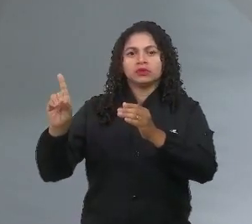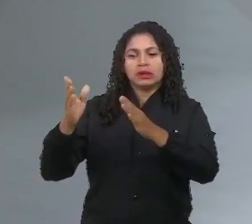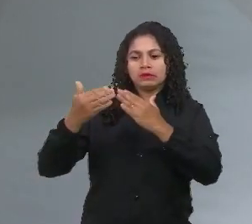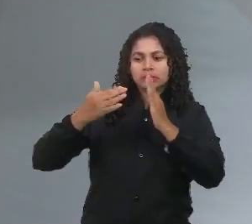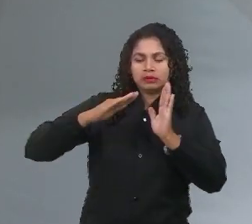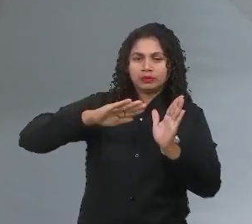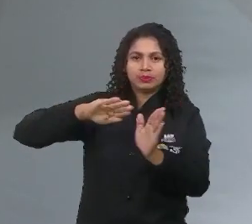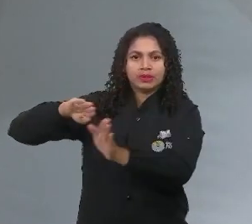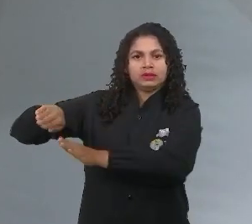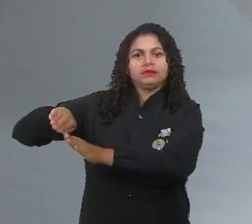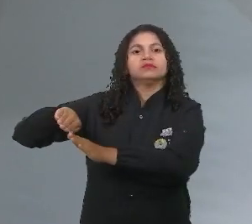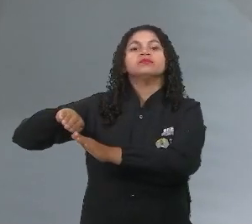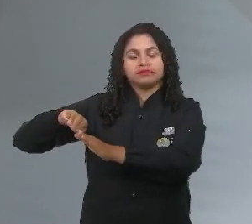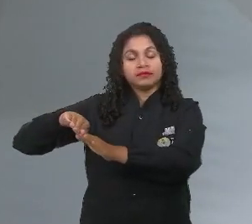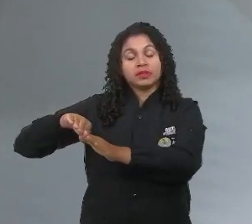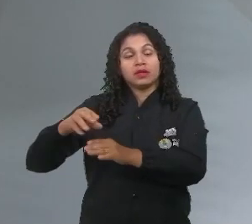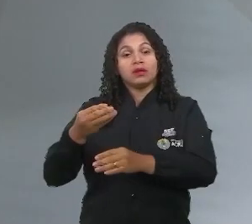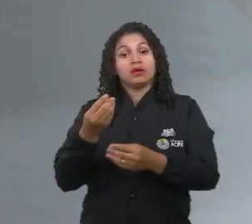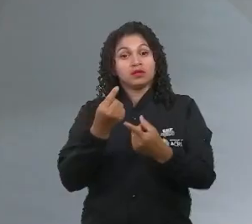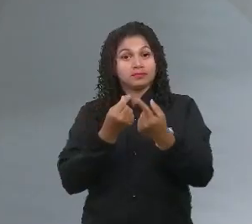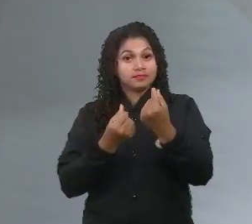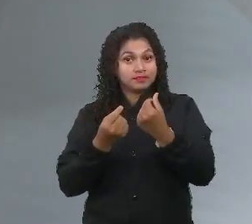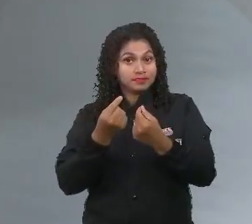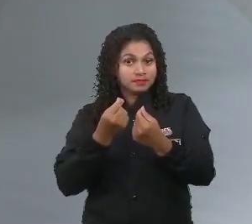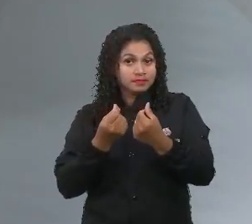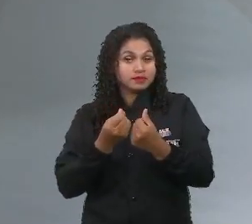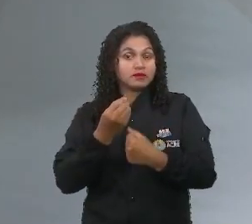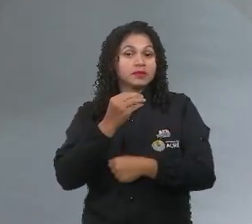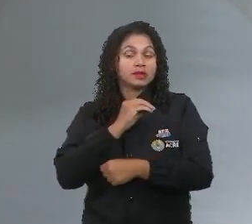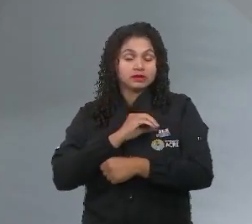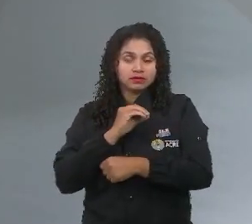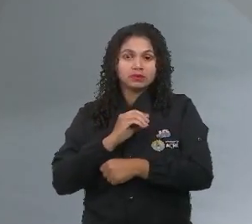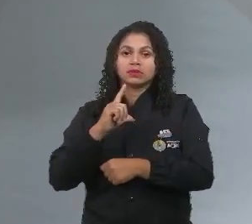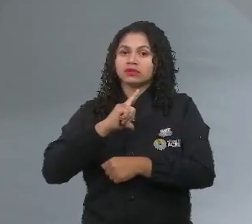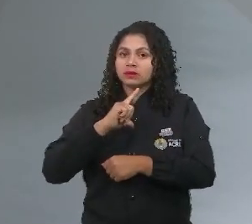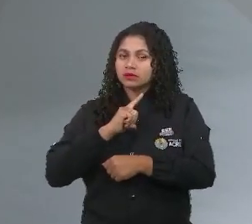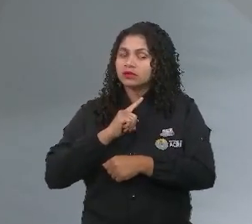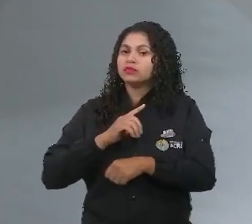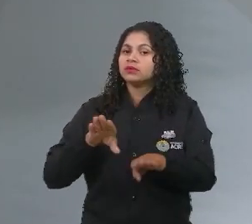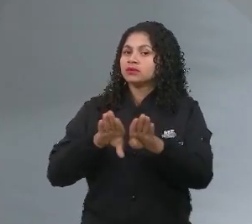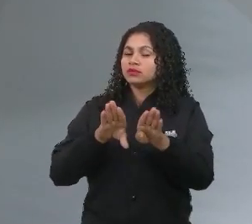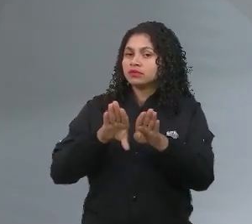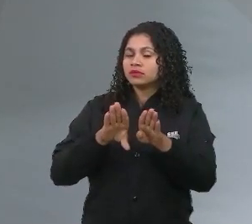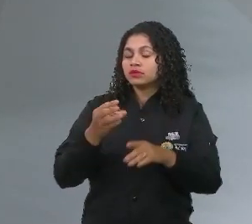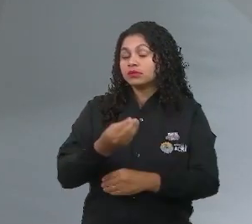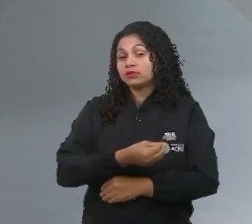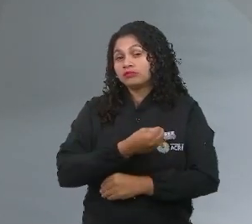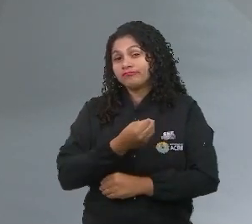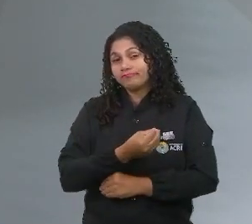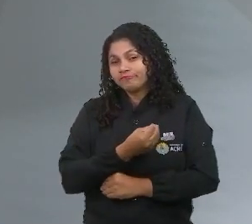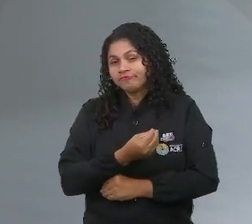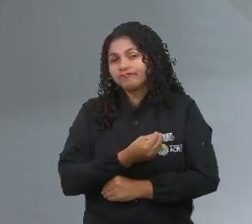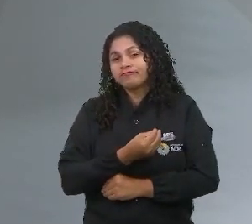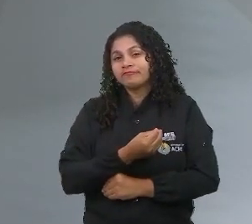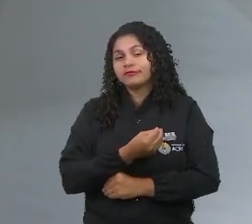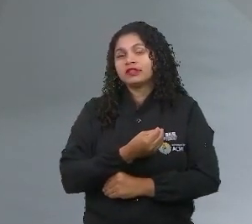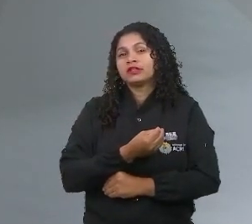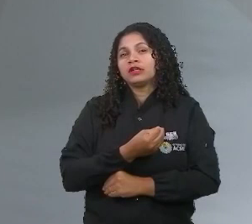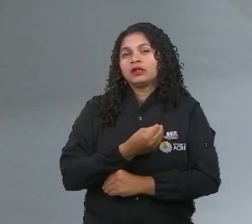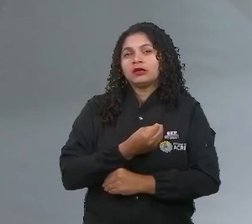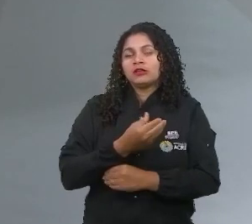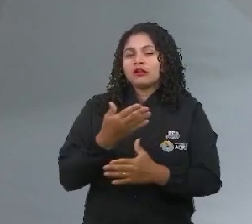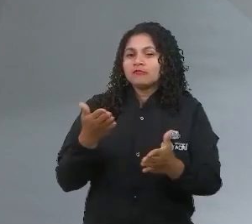próprias condições econômicas também possuem as suas condições de vida absolutamente